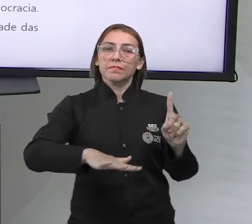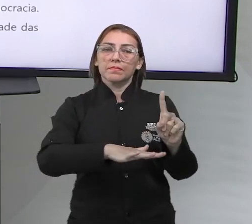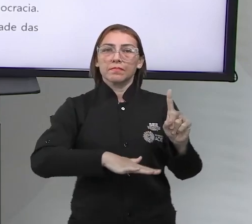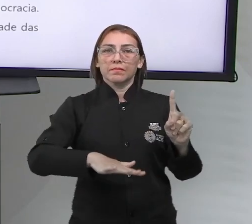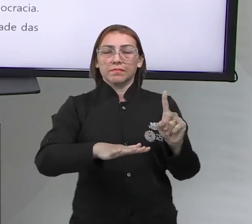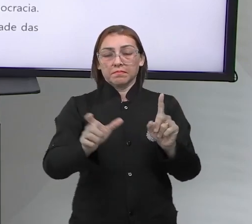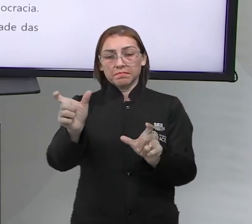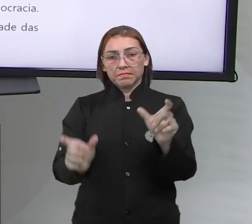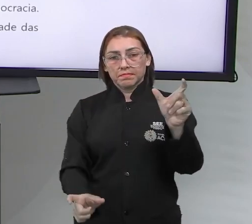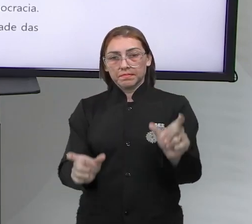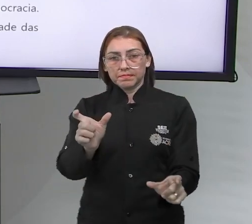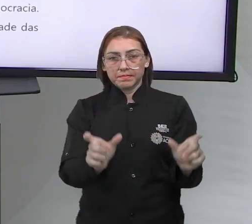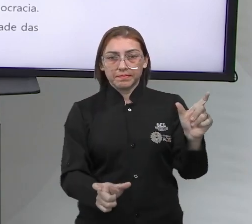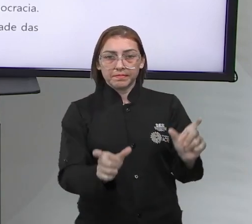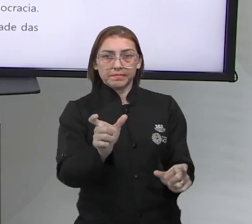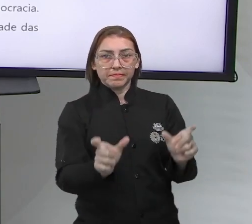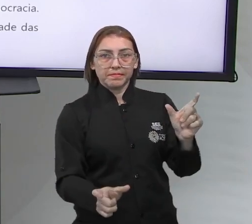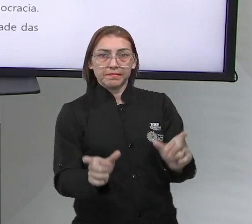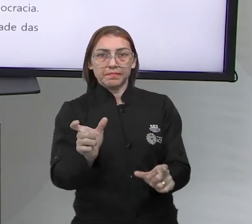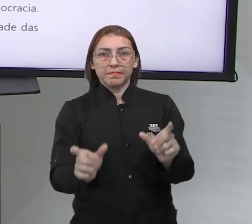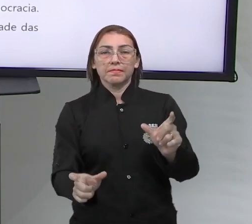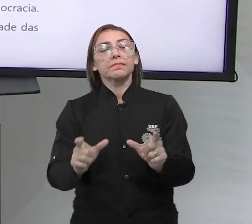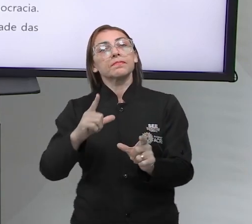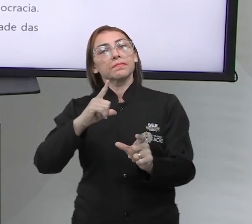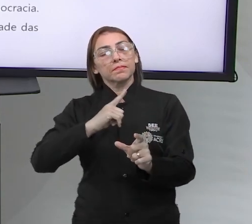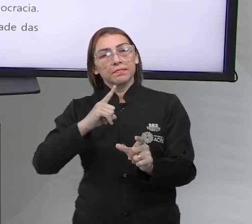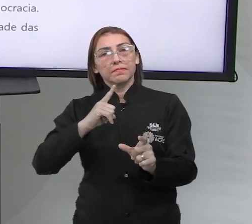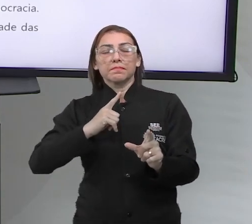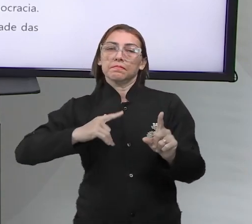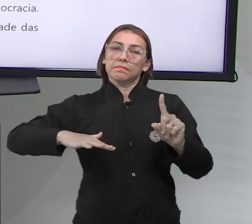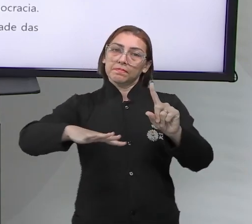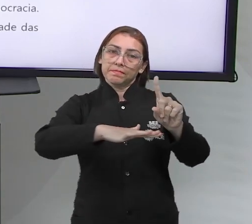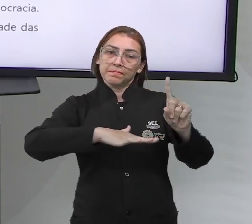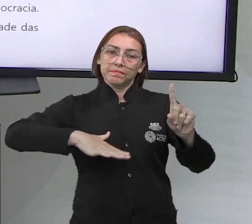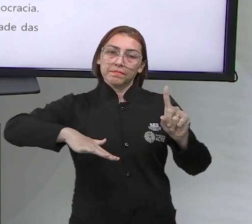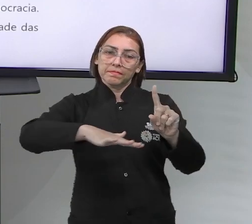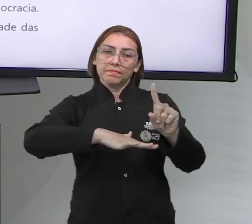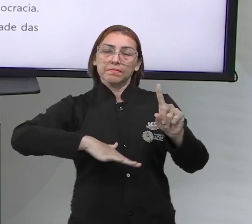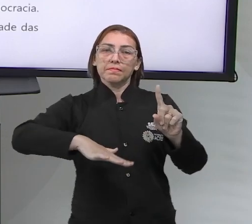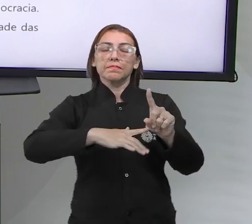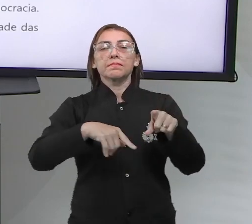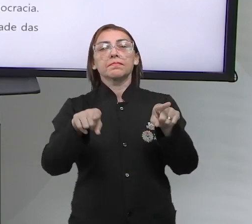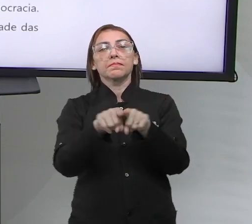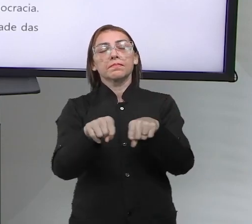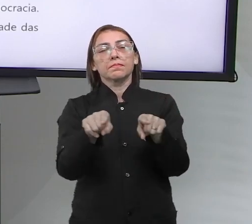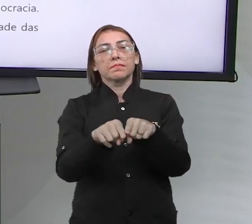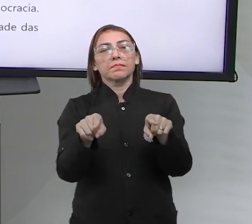alguns indivíduos, digamos assim, que existem na sociedade, eles